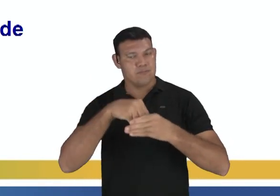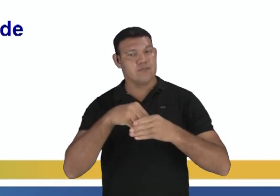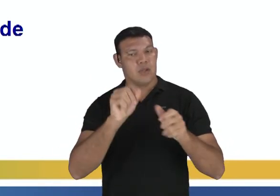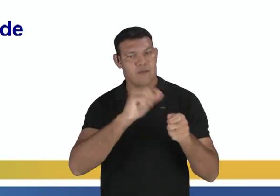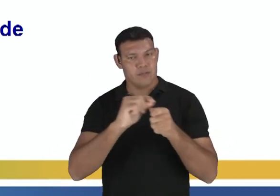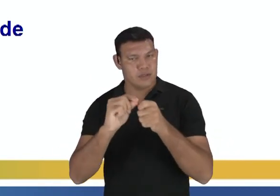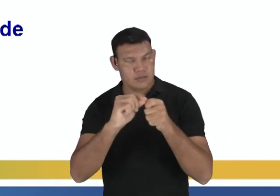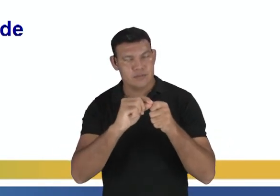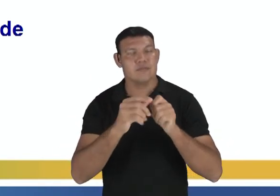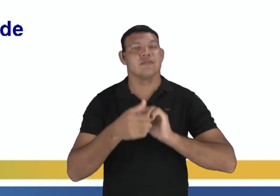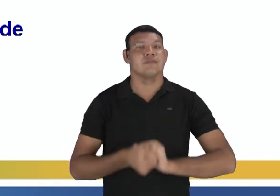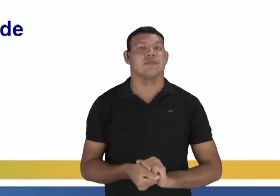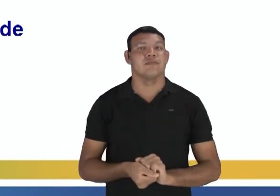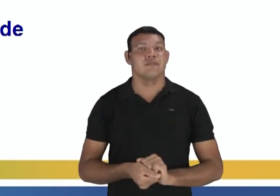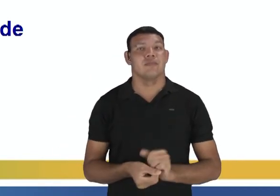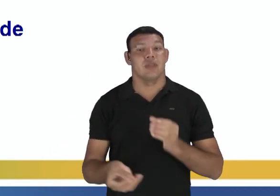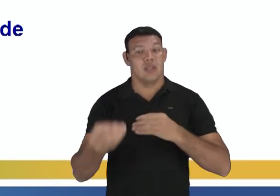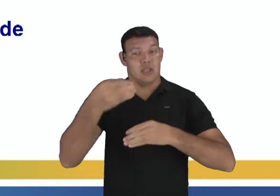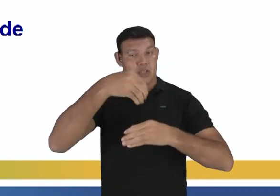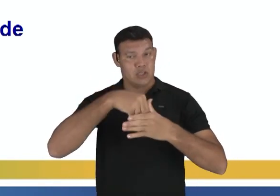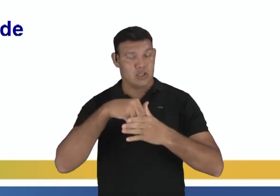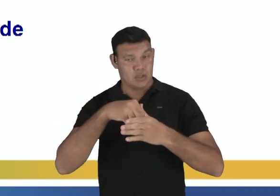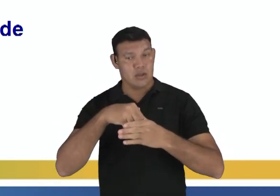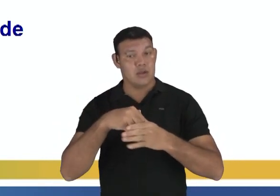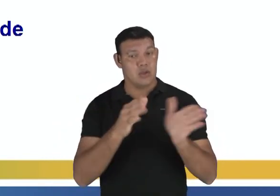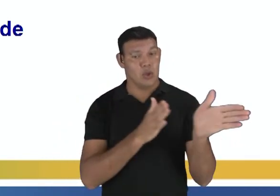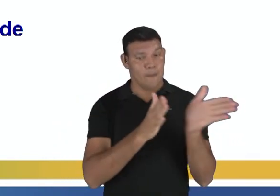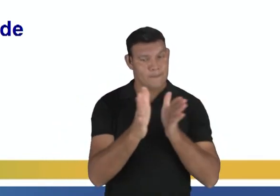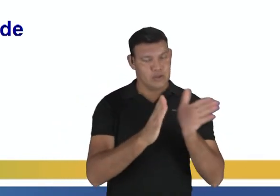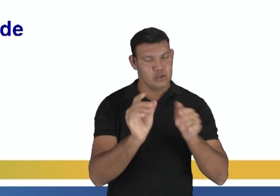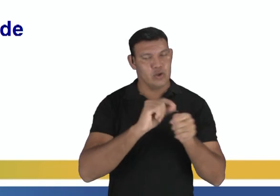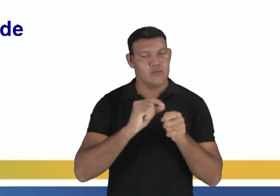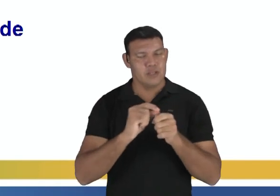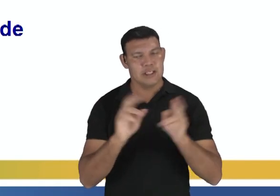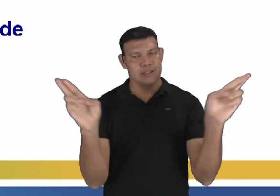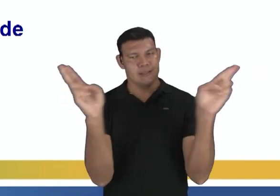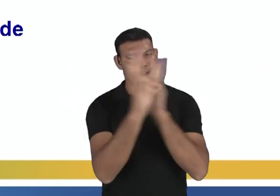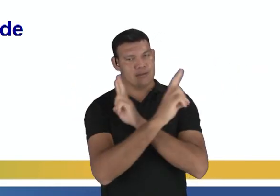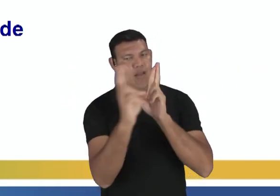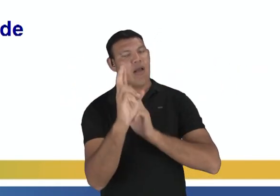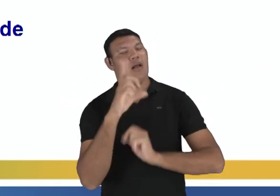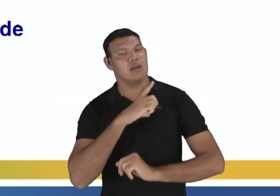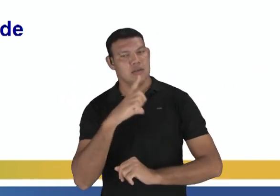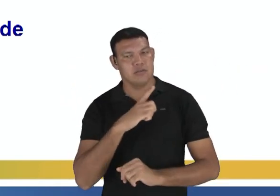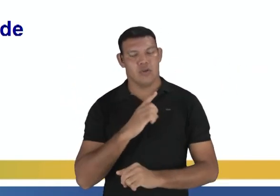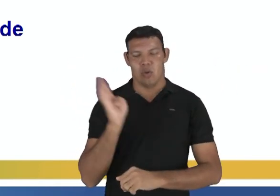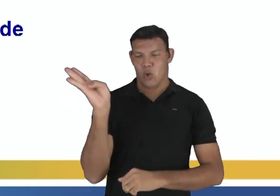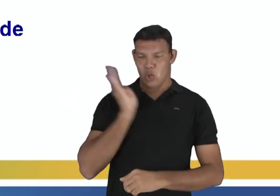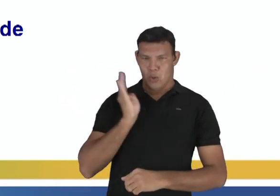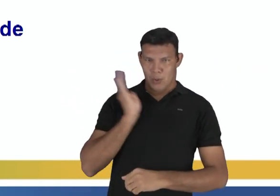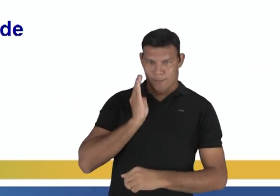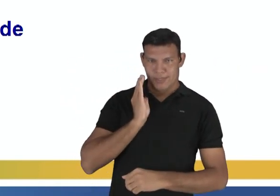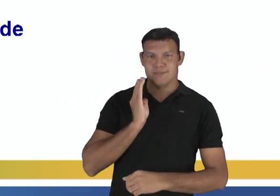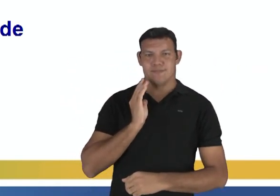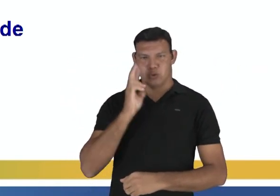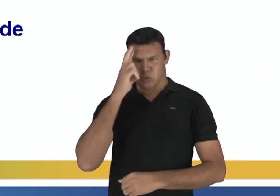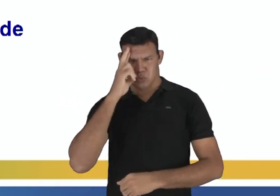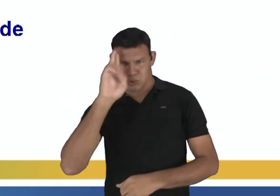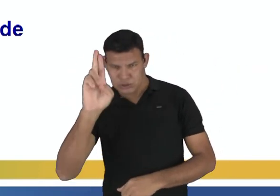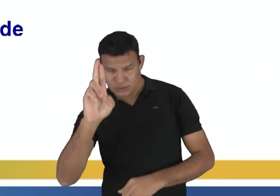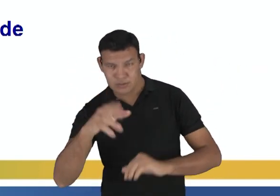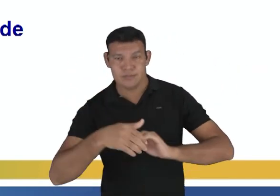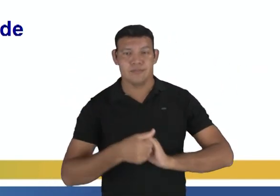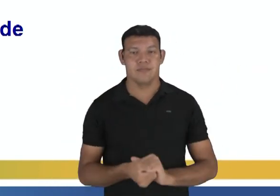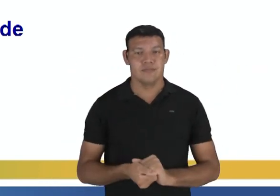produção. Ou seja, dentro do processo produtivo, quem eu sou? Eu sou o burguês, o patrão,